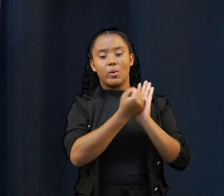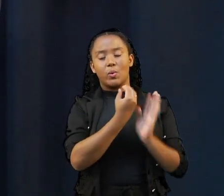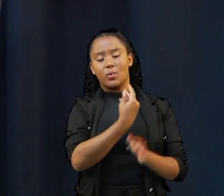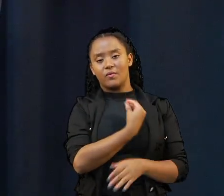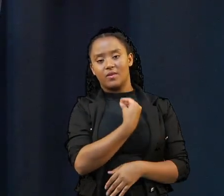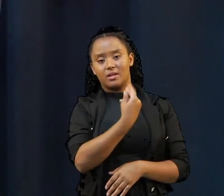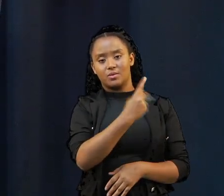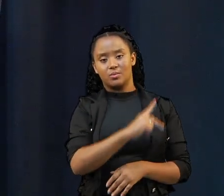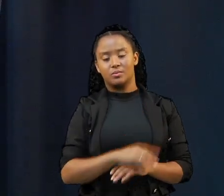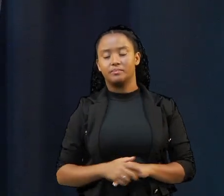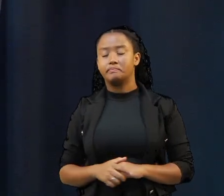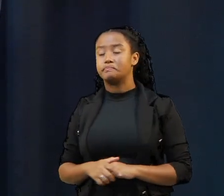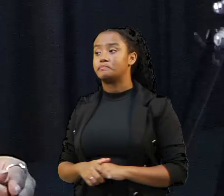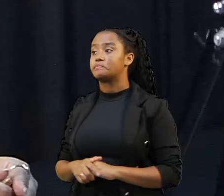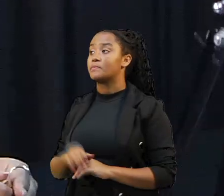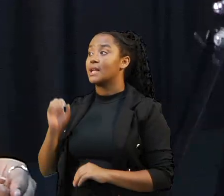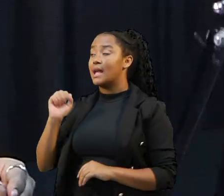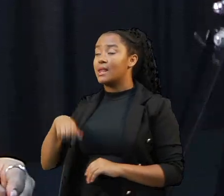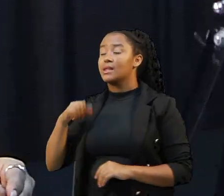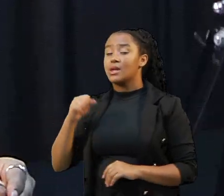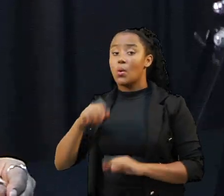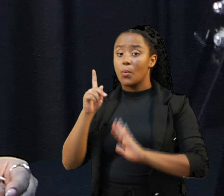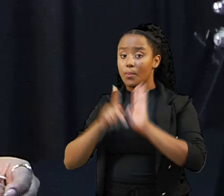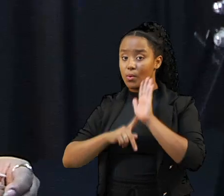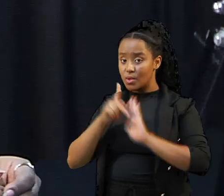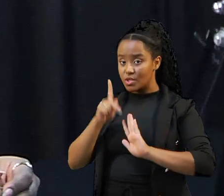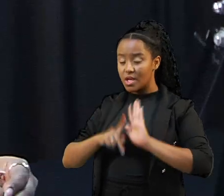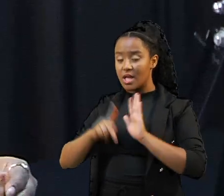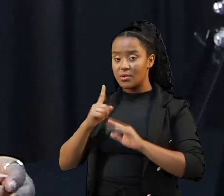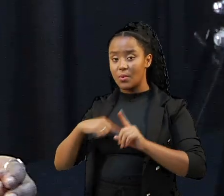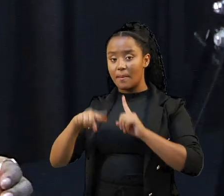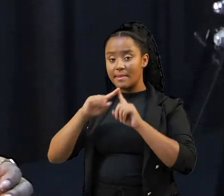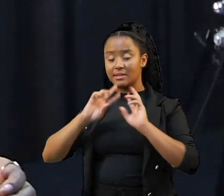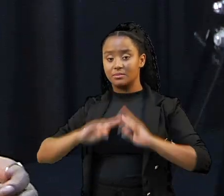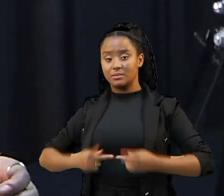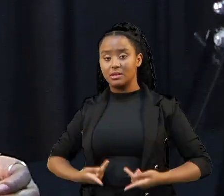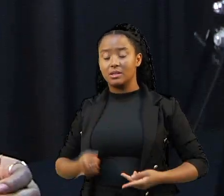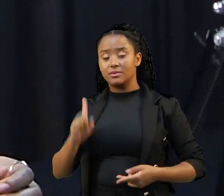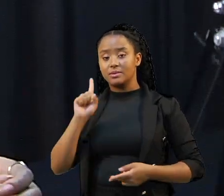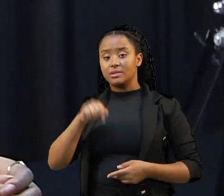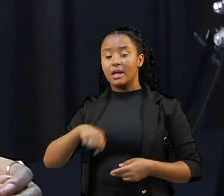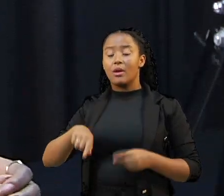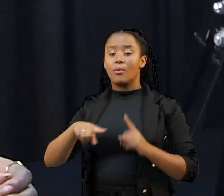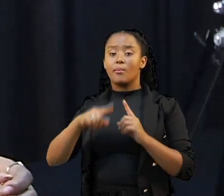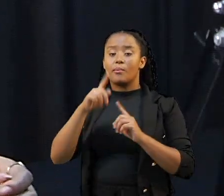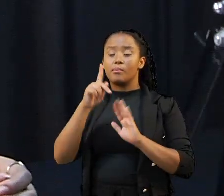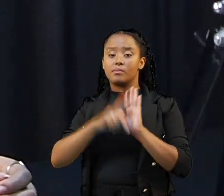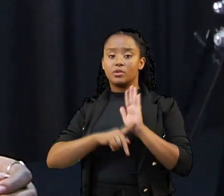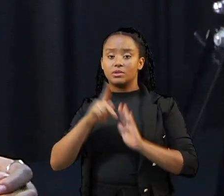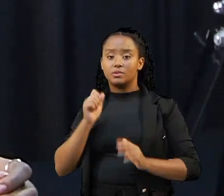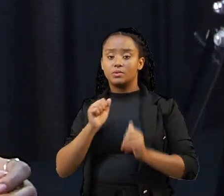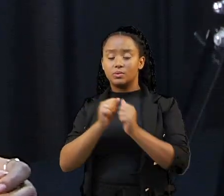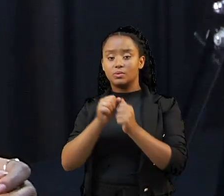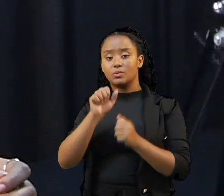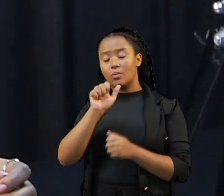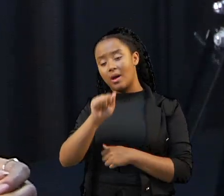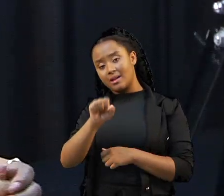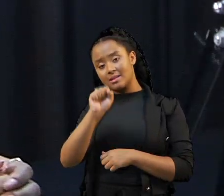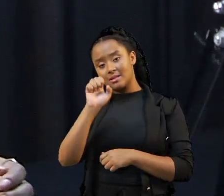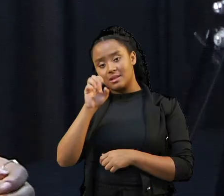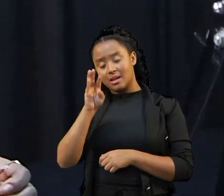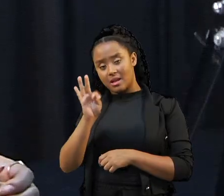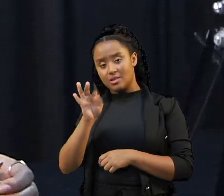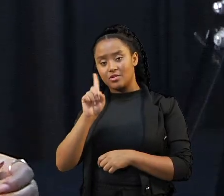muito. Uhum. Então, o projeto Mais Humanos, ele é um projeto em conjunto com a